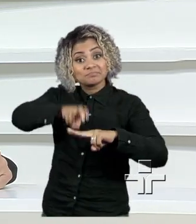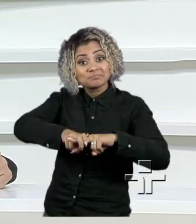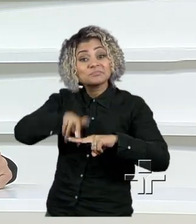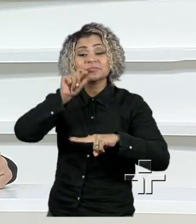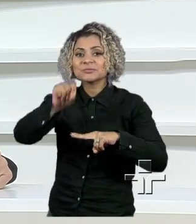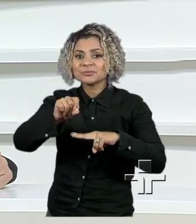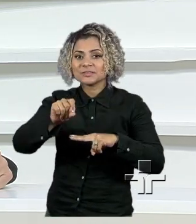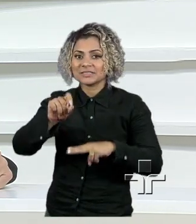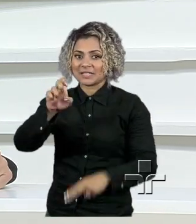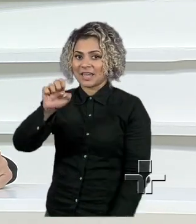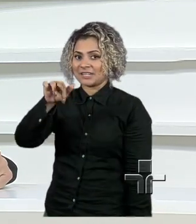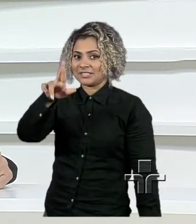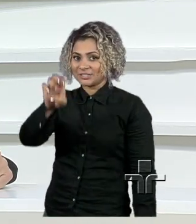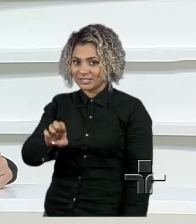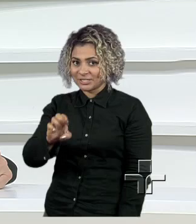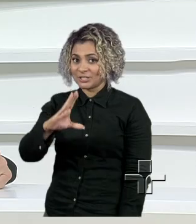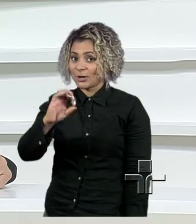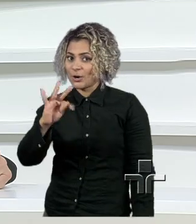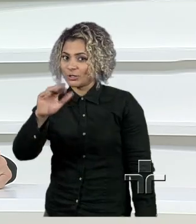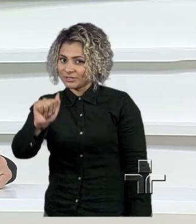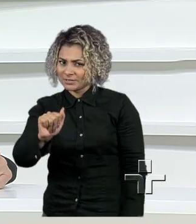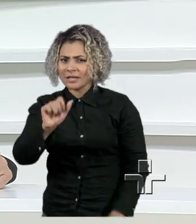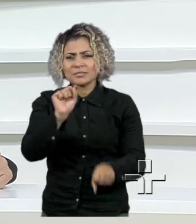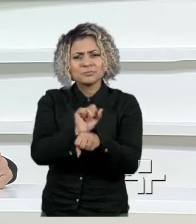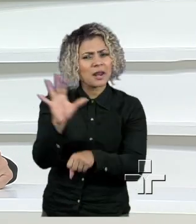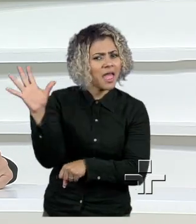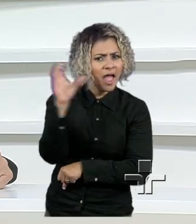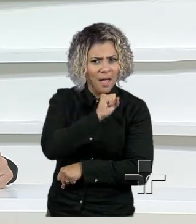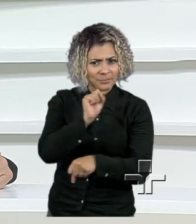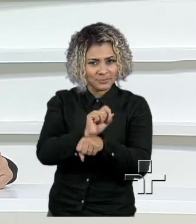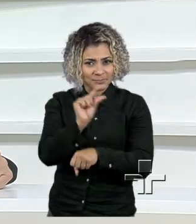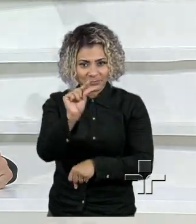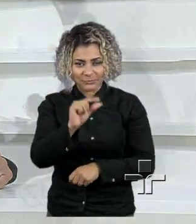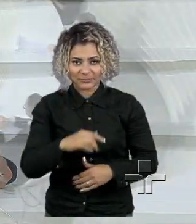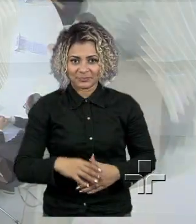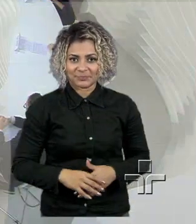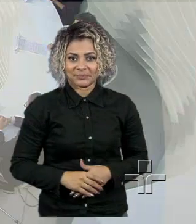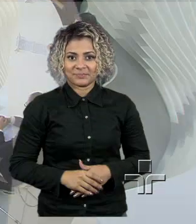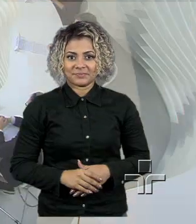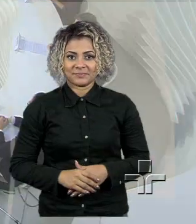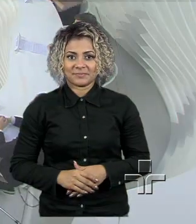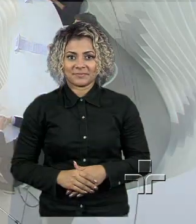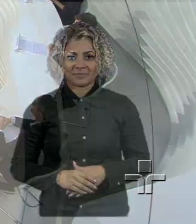empresário Alexandre Costa. É só um instante, aguarde.